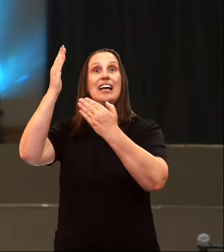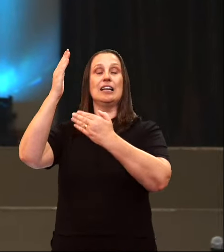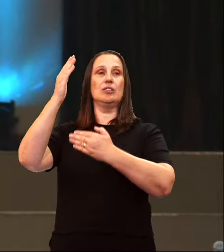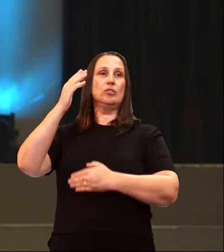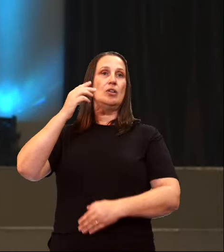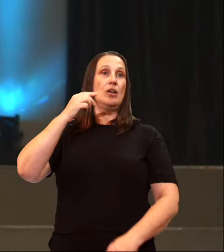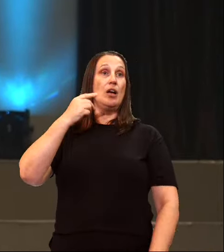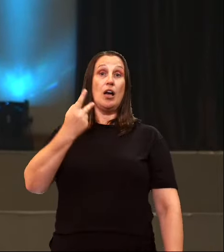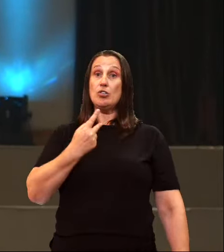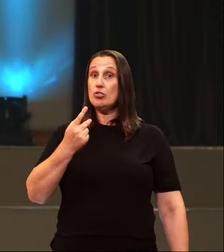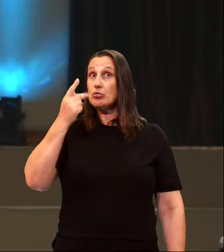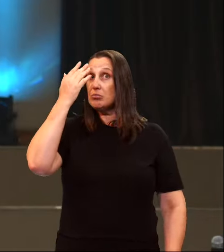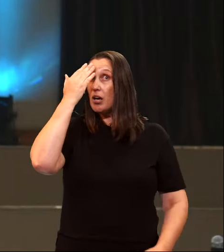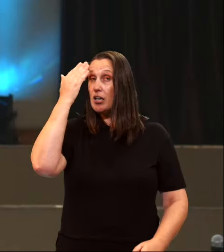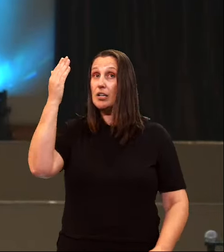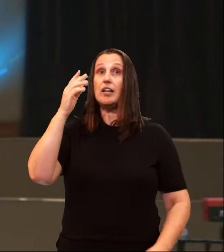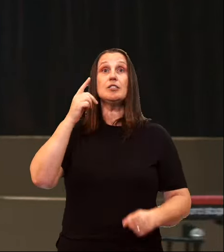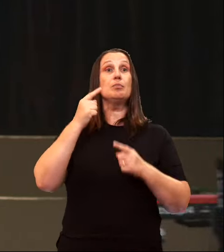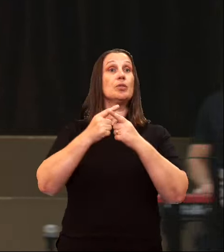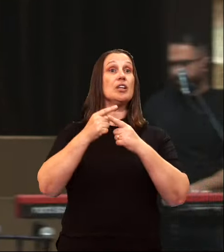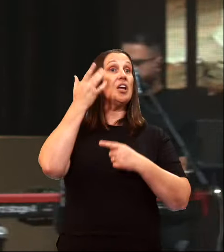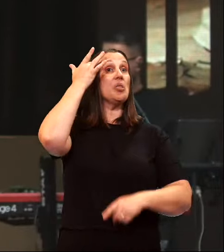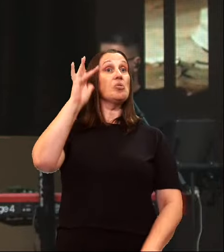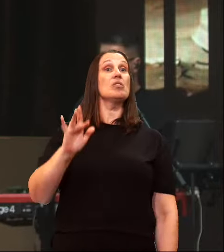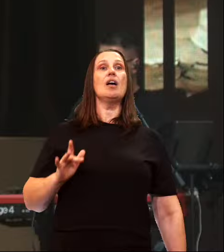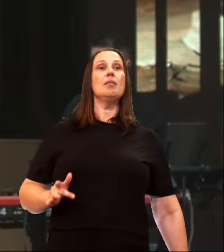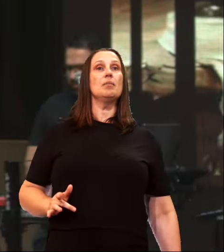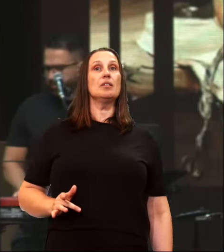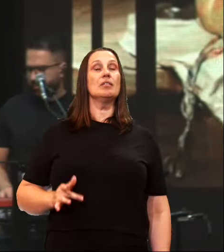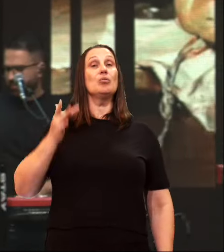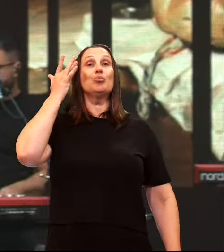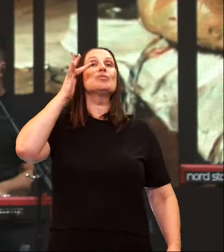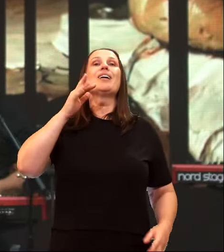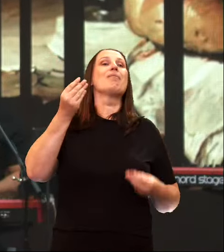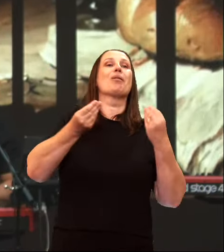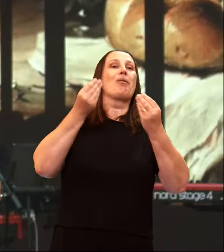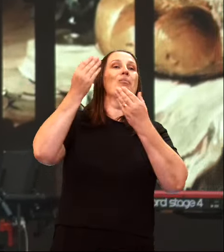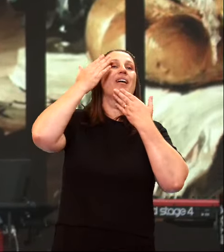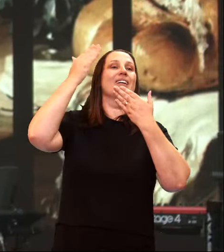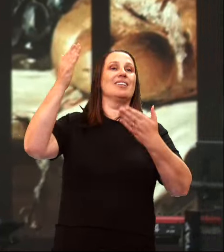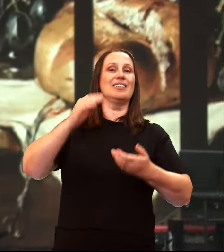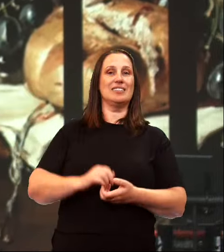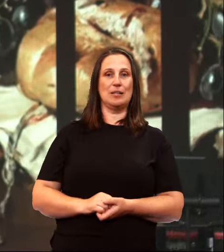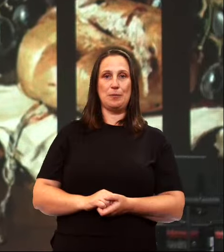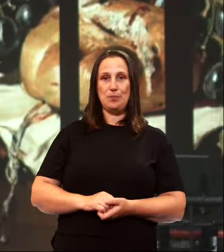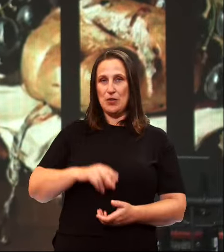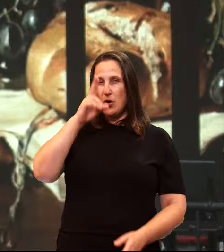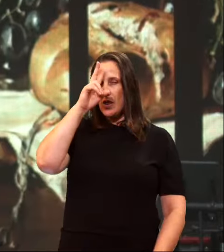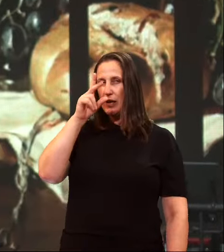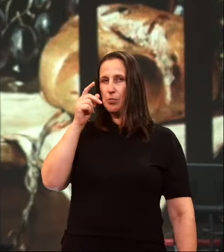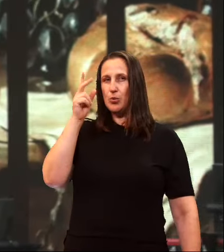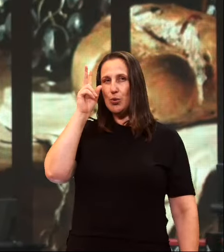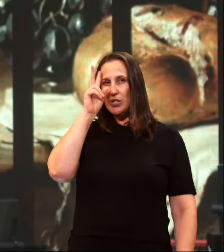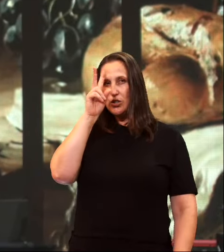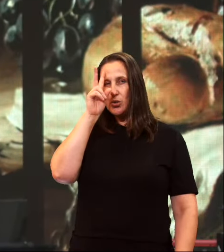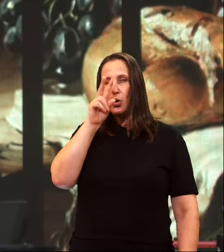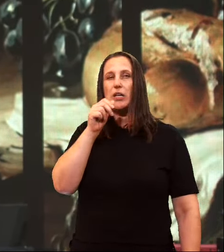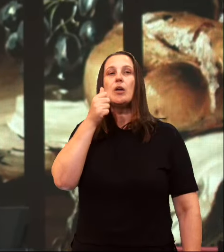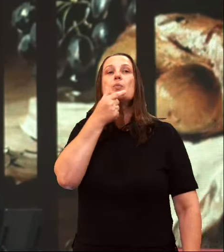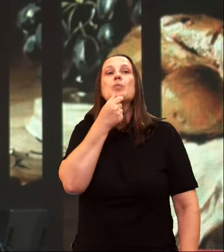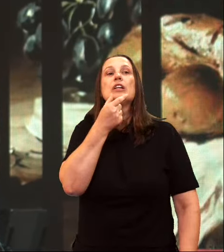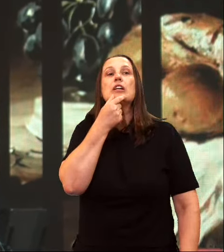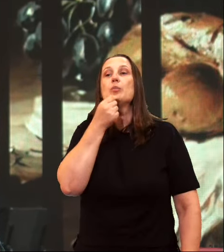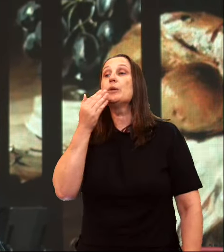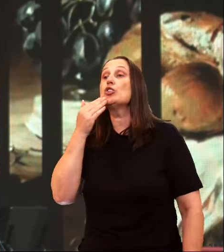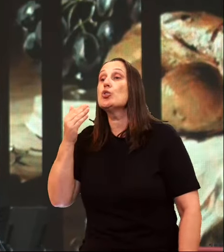sabe fazer isso. Não sabe. Eu lembro da história do menininho, pediu uma laranja